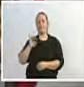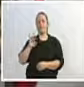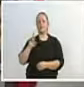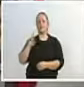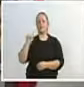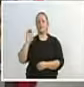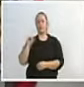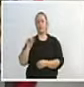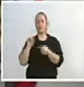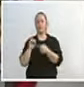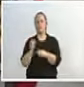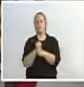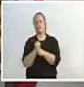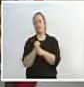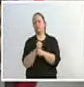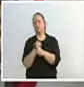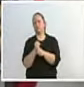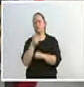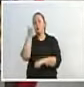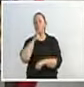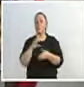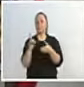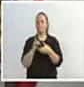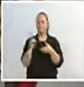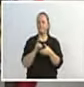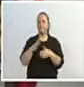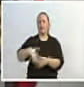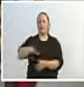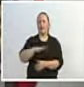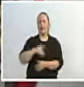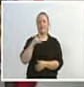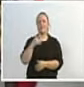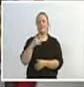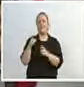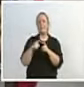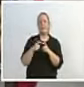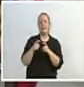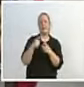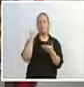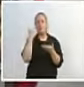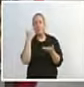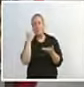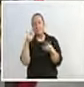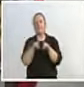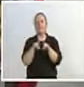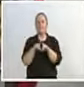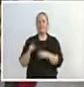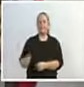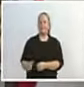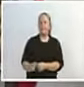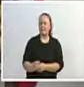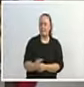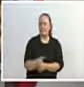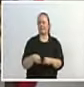realizando esses mutirões para atenderem na área da oftalmologia, na oftalmologia, na área da oncologia, esses mutirões não